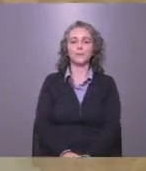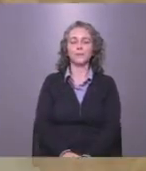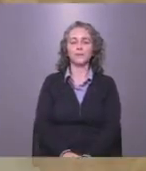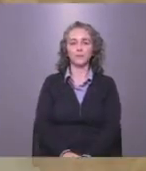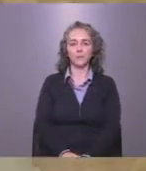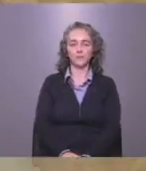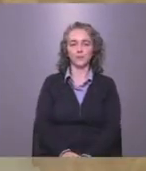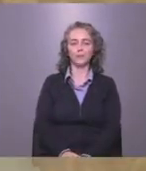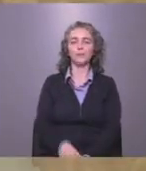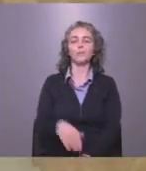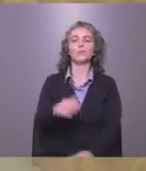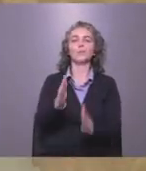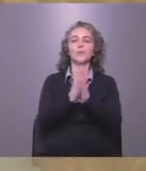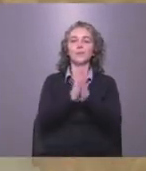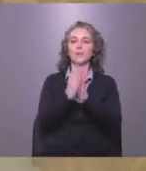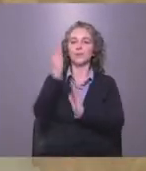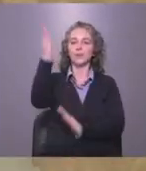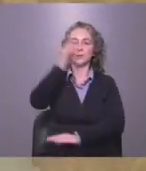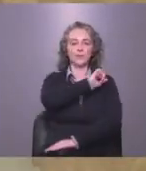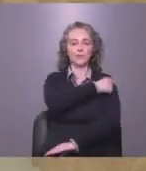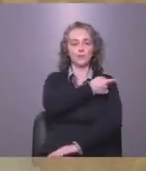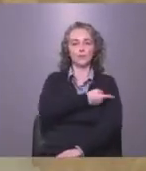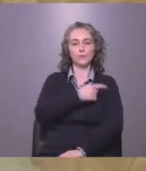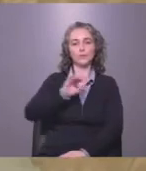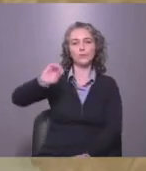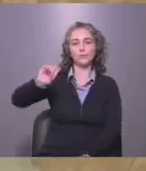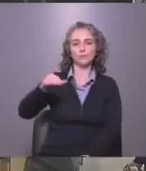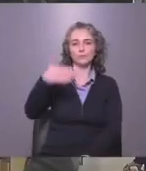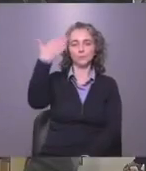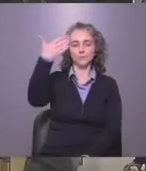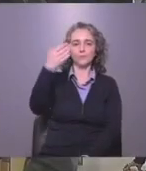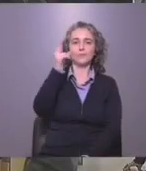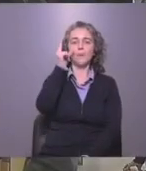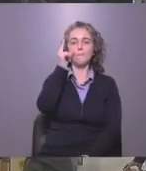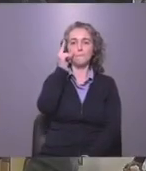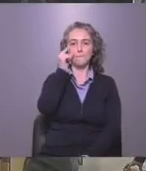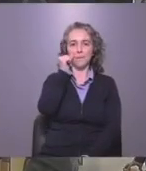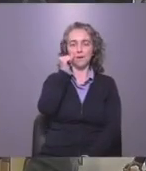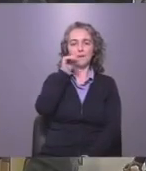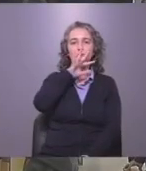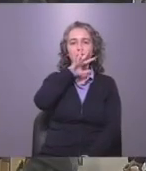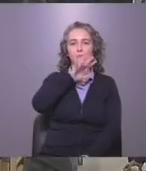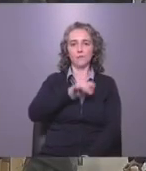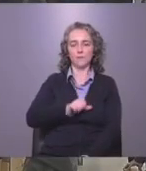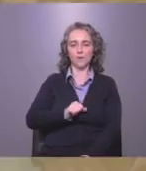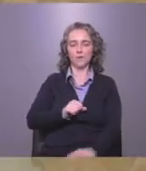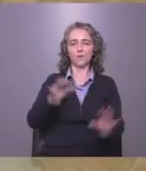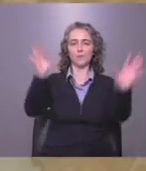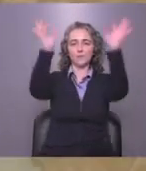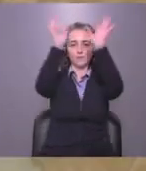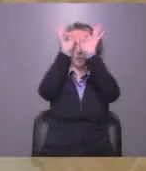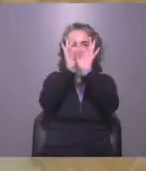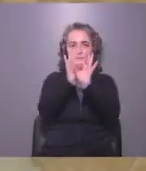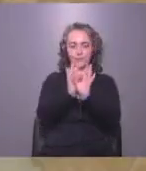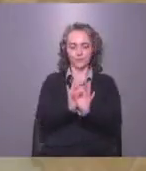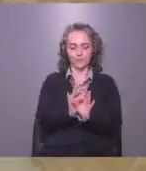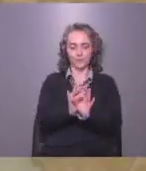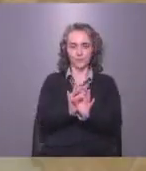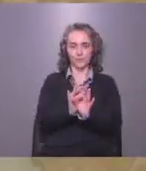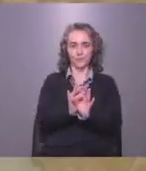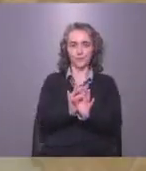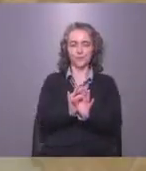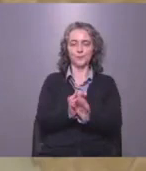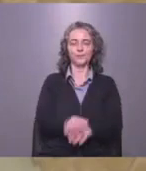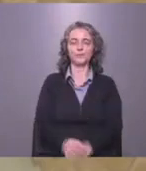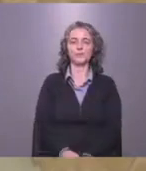nós. Abençoe-vos Deus Todo-Poderoso, Pai, Filho e Espírito